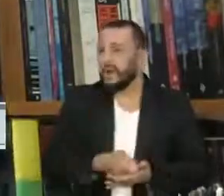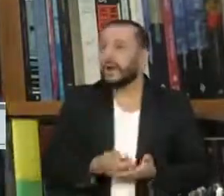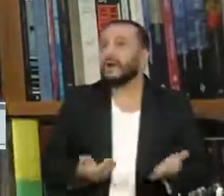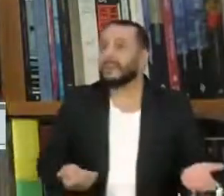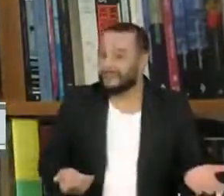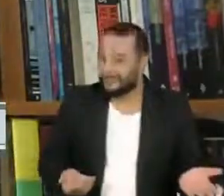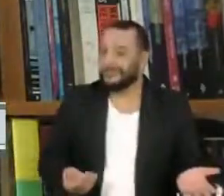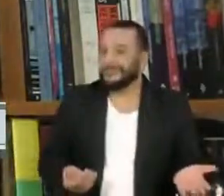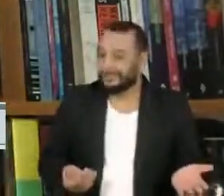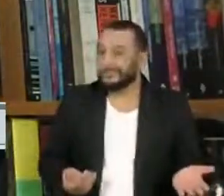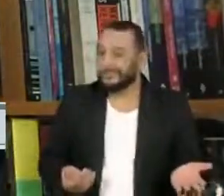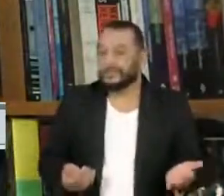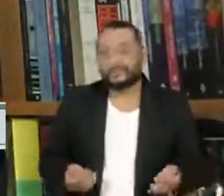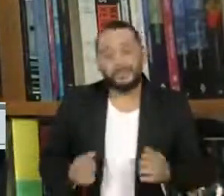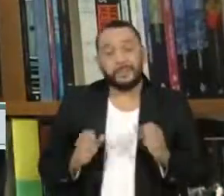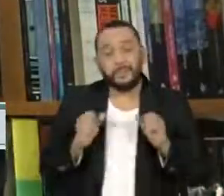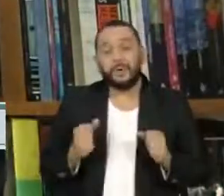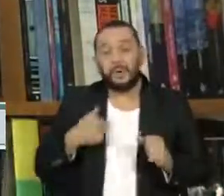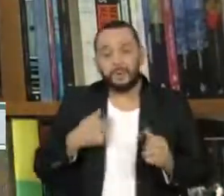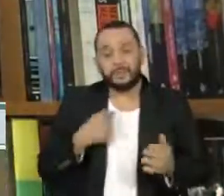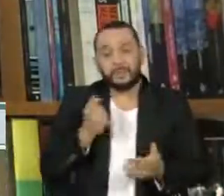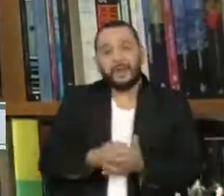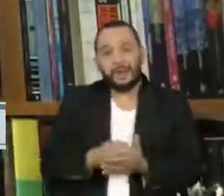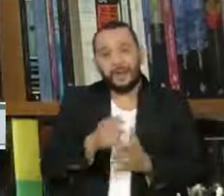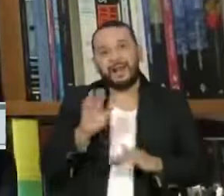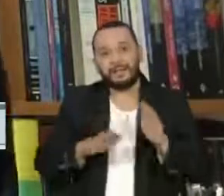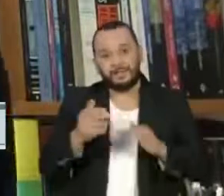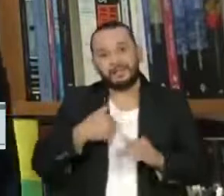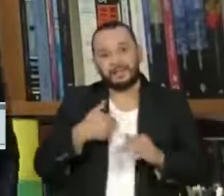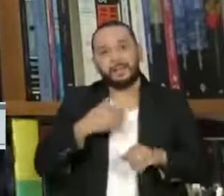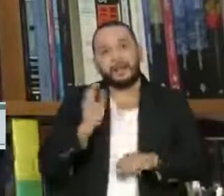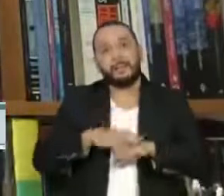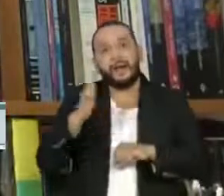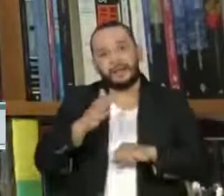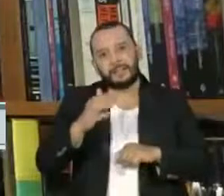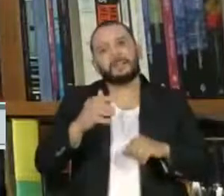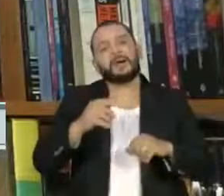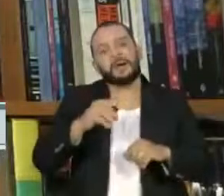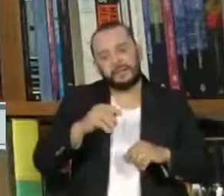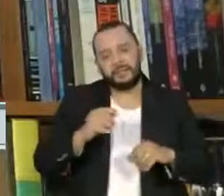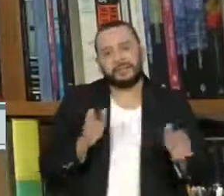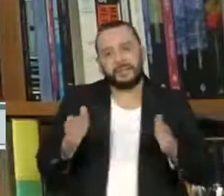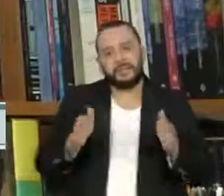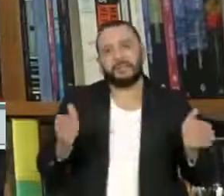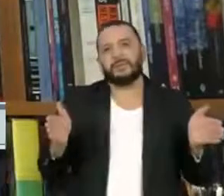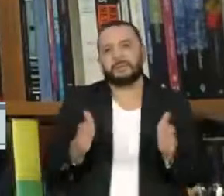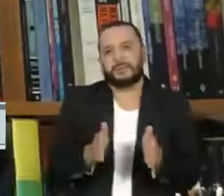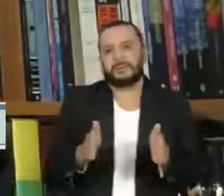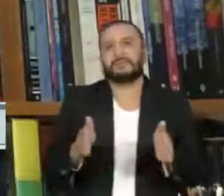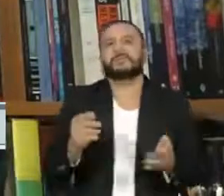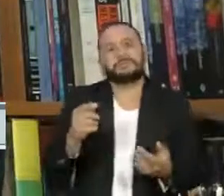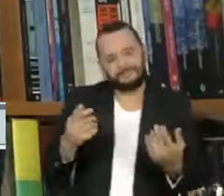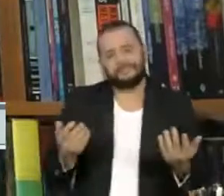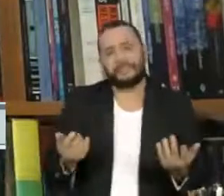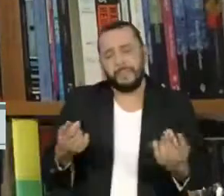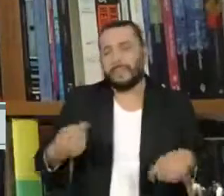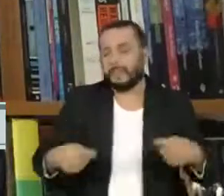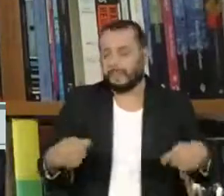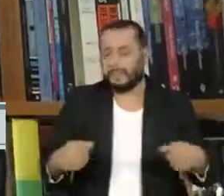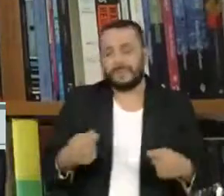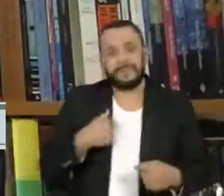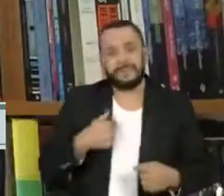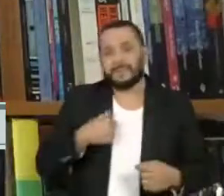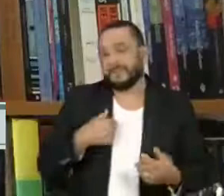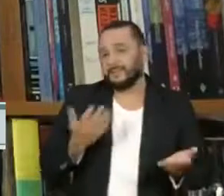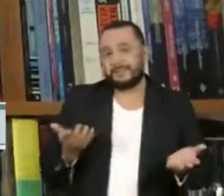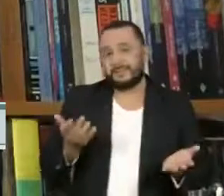ou seja, aumentar a parcela mensal para diminuir o prazo do empréstimo, né? Infelizmente, na maioria dos casos, a resposta